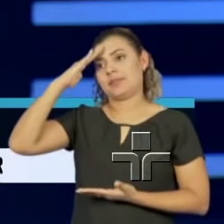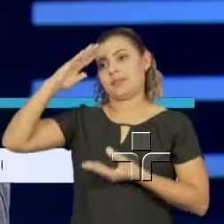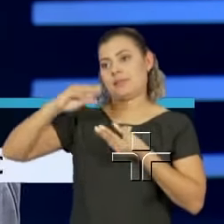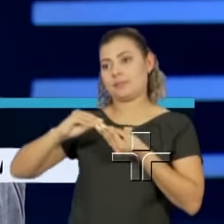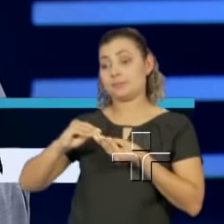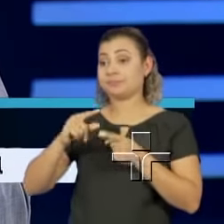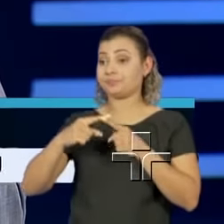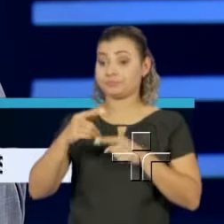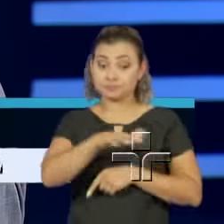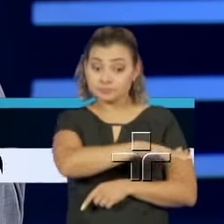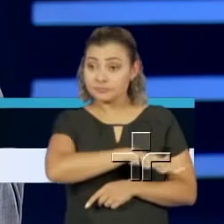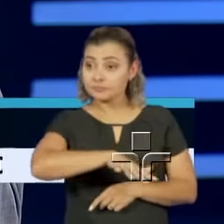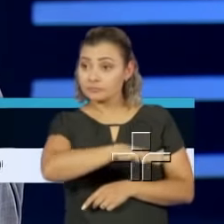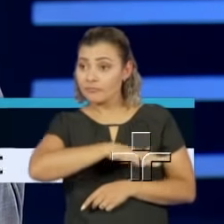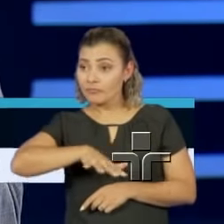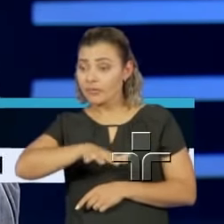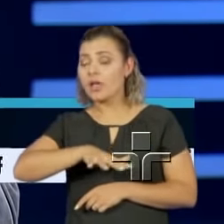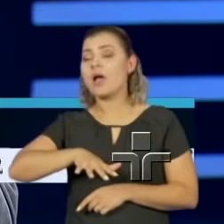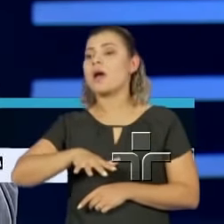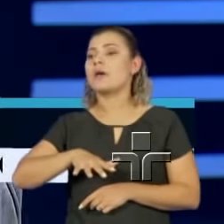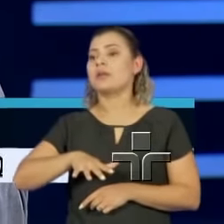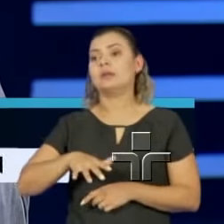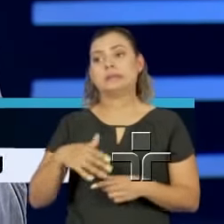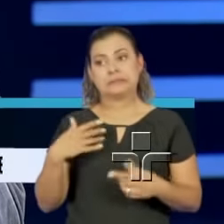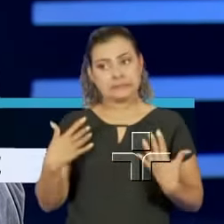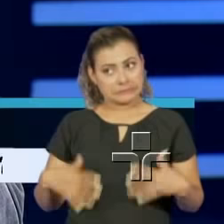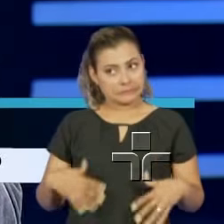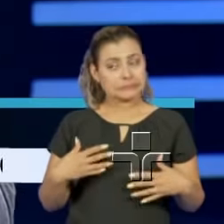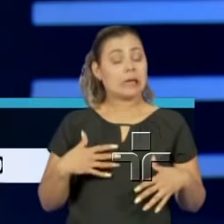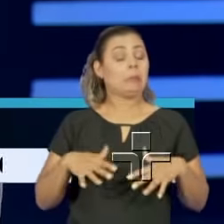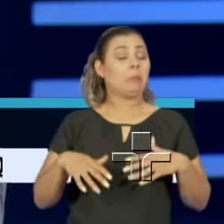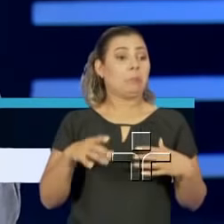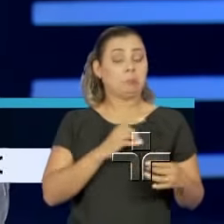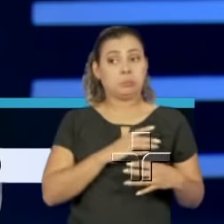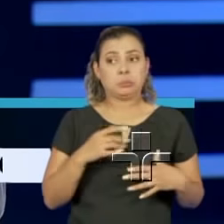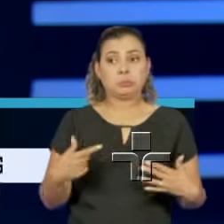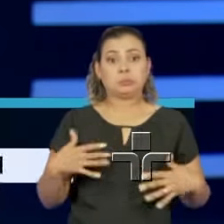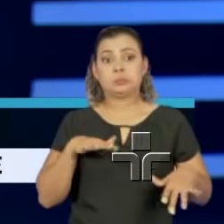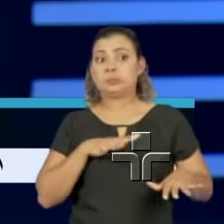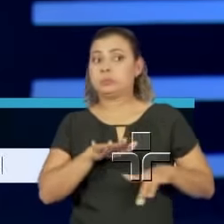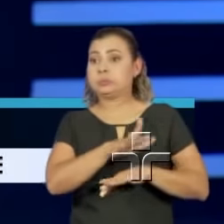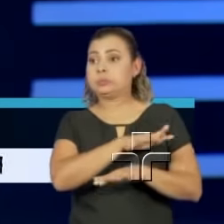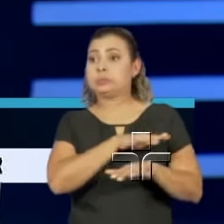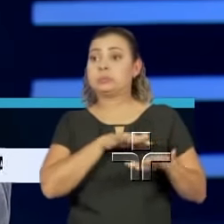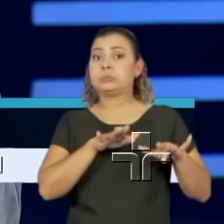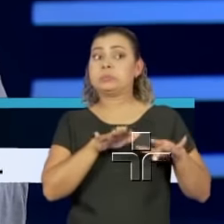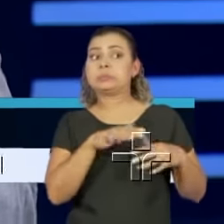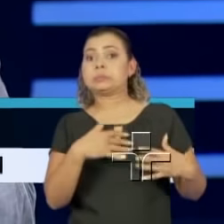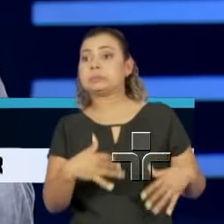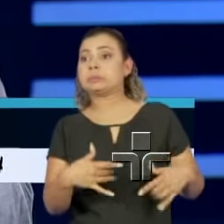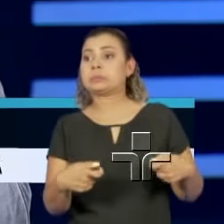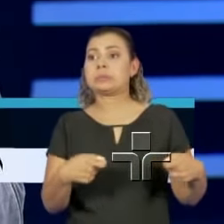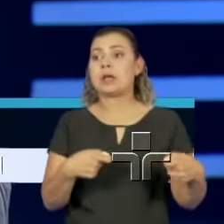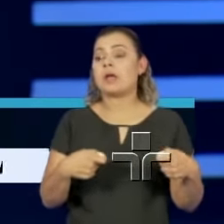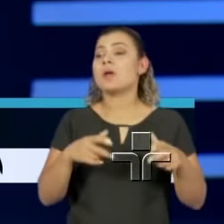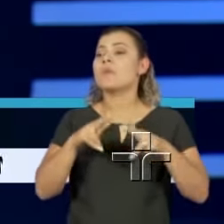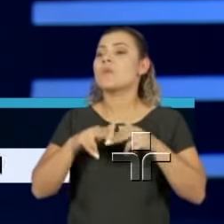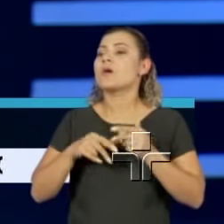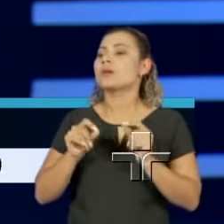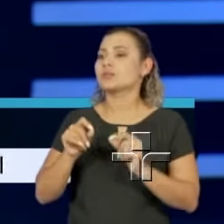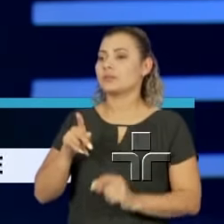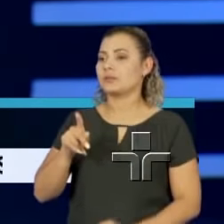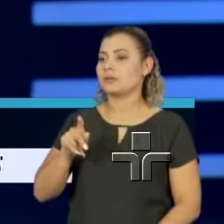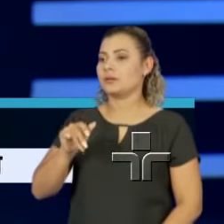região é uma região que está instável, está abalada, né? Nós ainda estamos com os resquícios da Primavera Árabe,